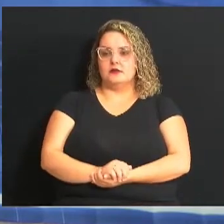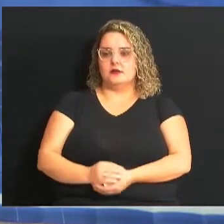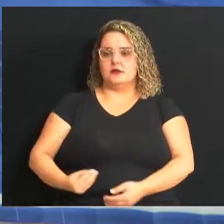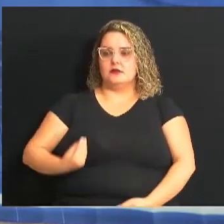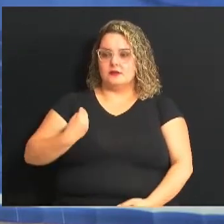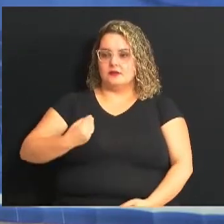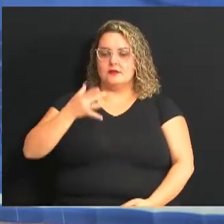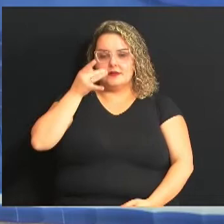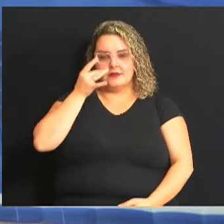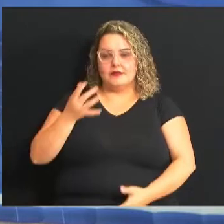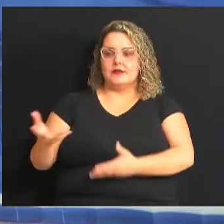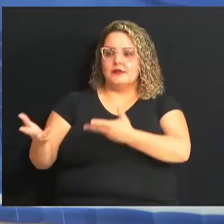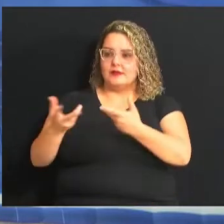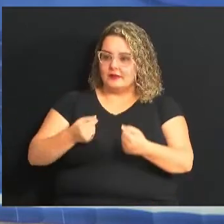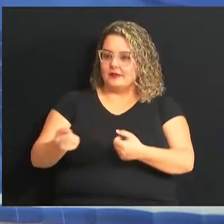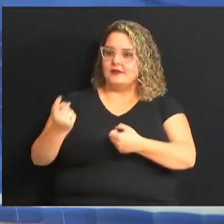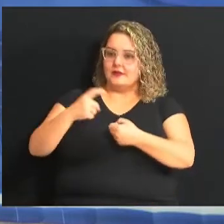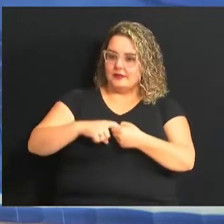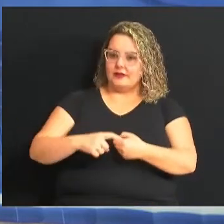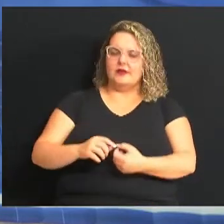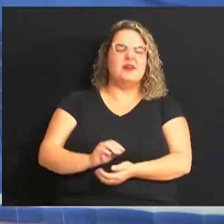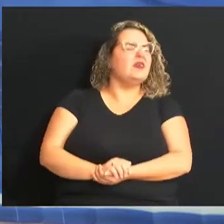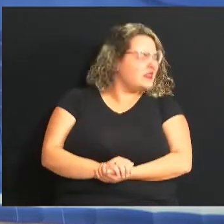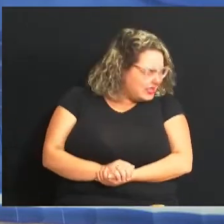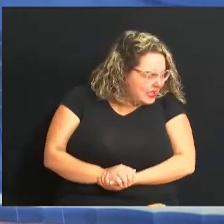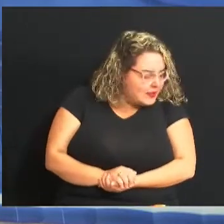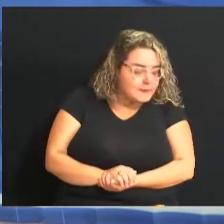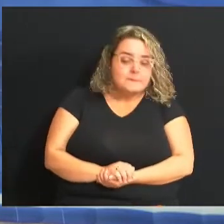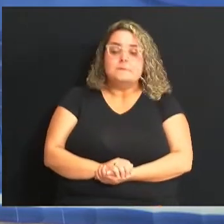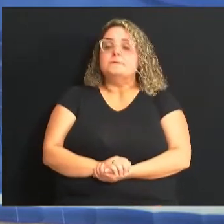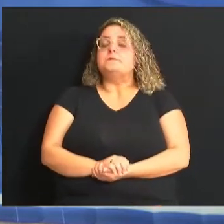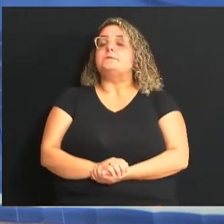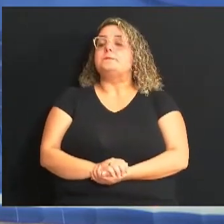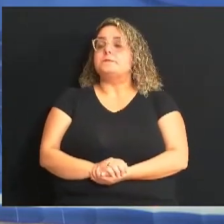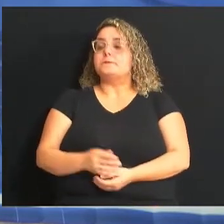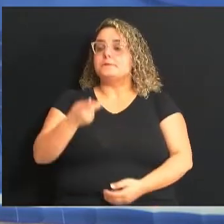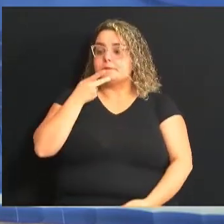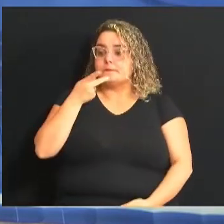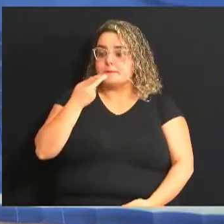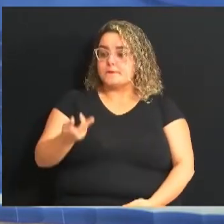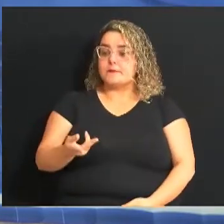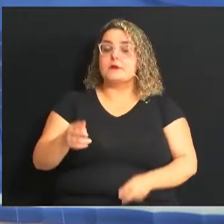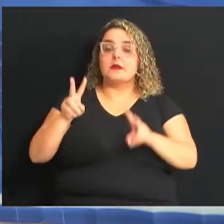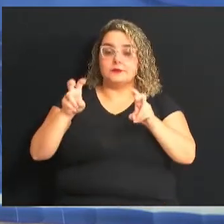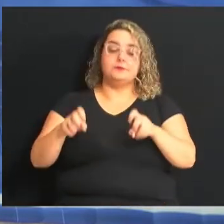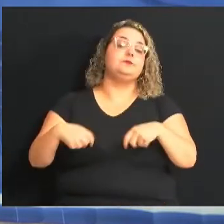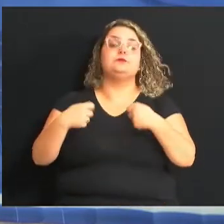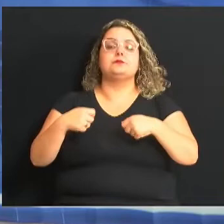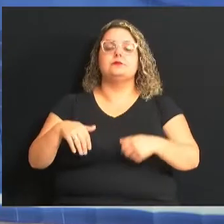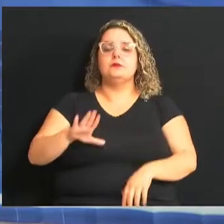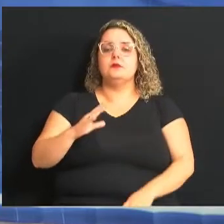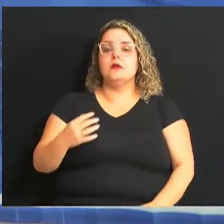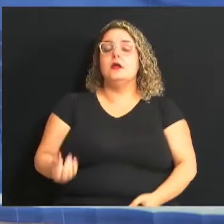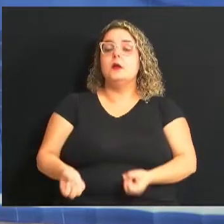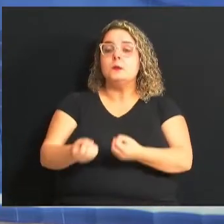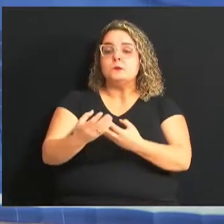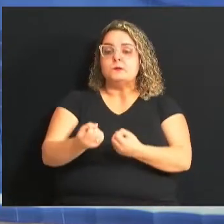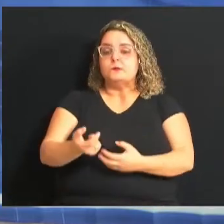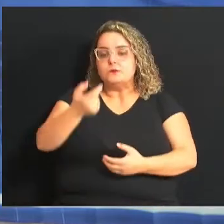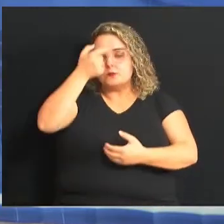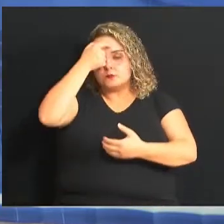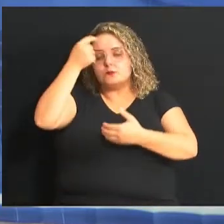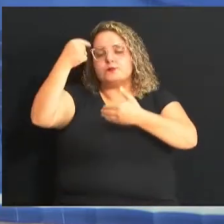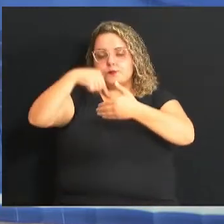vez o convite para o senhor voltar a falar desse tema, que, como o senhor disse, né, é preciso ainda muita informação e conscientização, e de